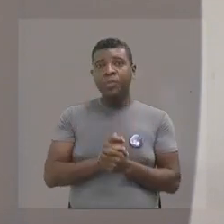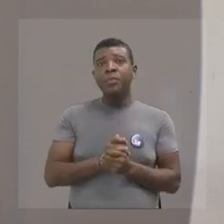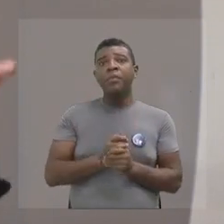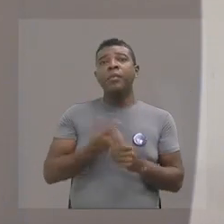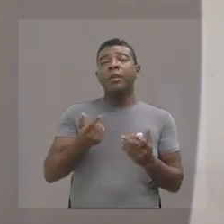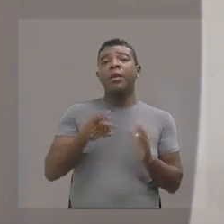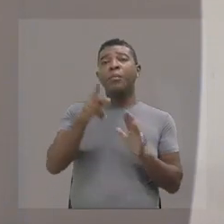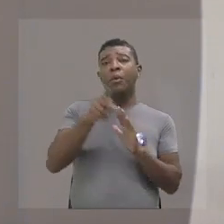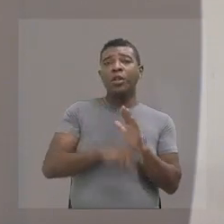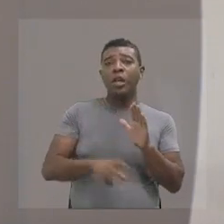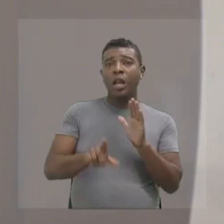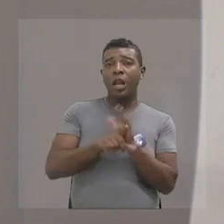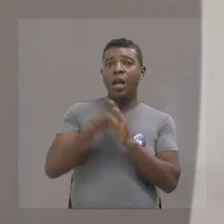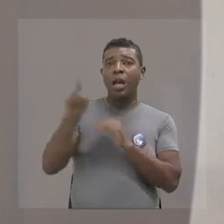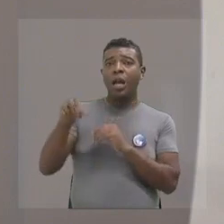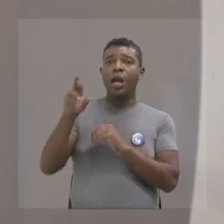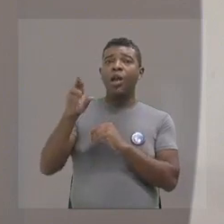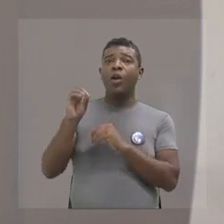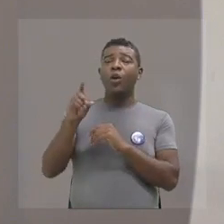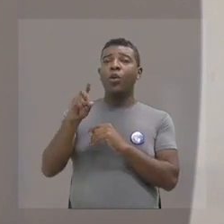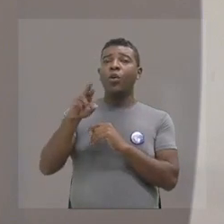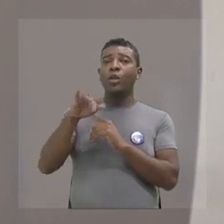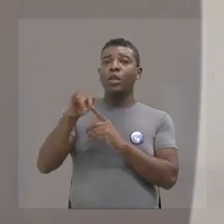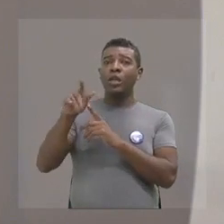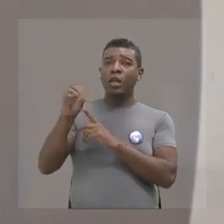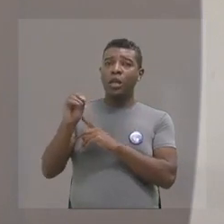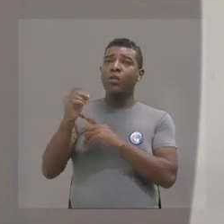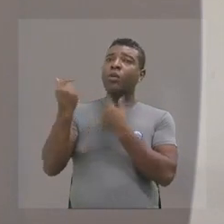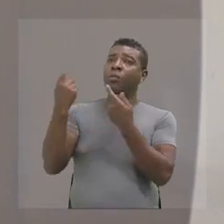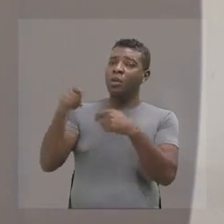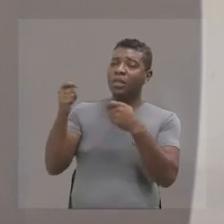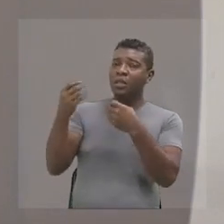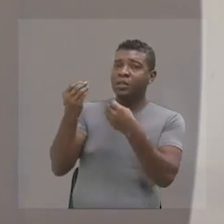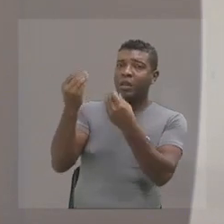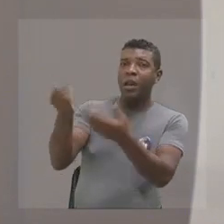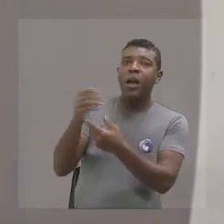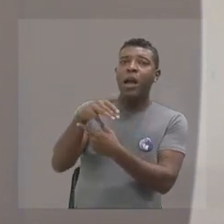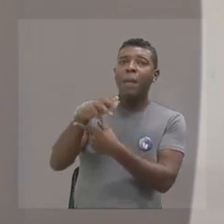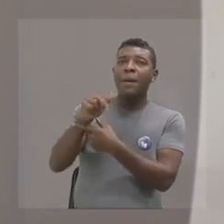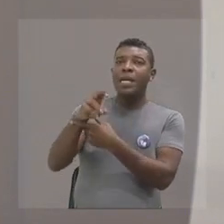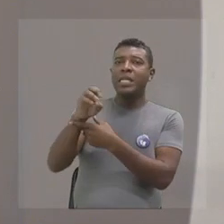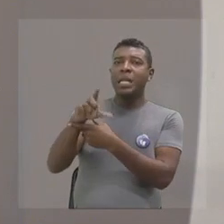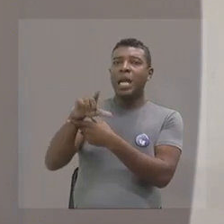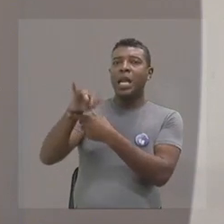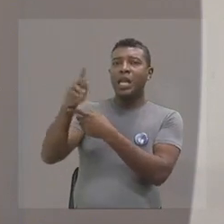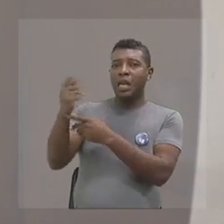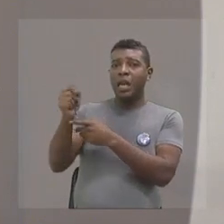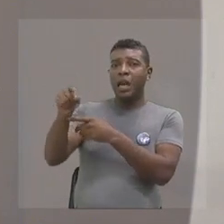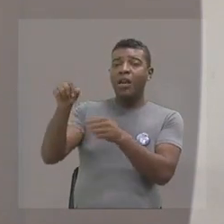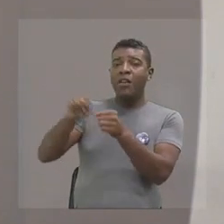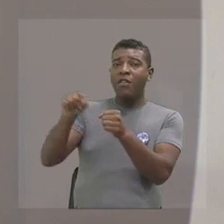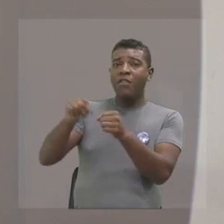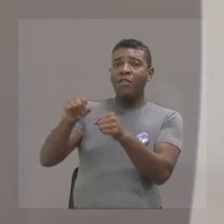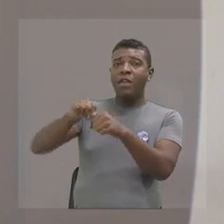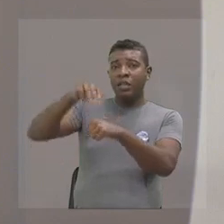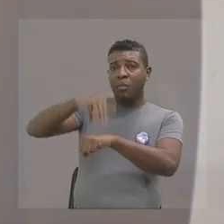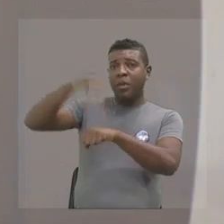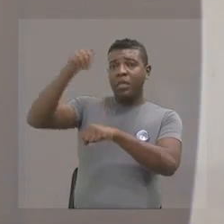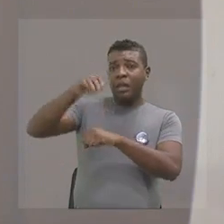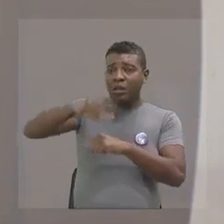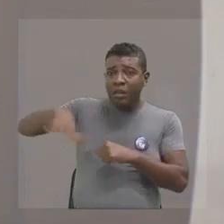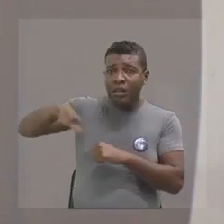pela equipe do Rodrigo Franco queria que referenciar Marcelinha Nossa servidora que fez o seu mestrado no tema e nos